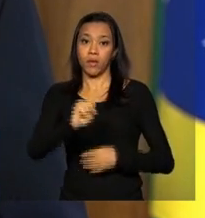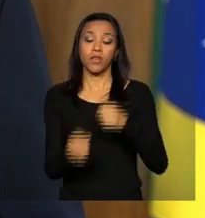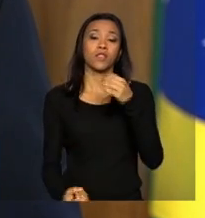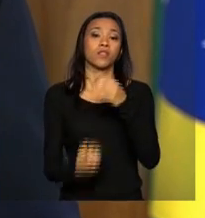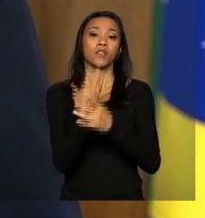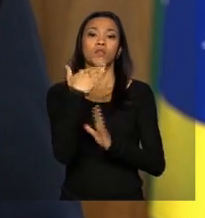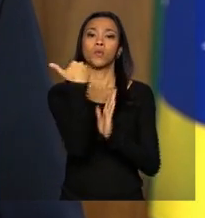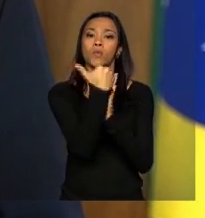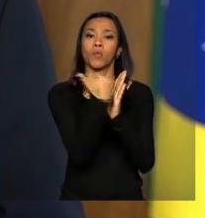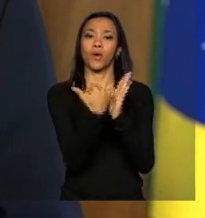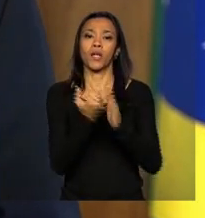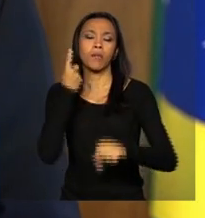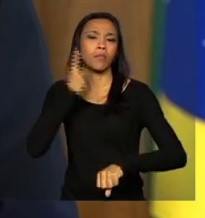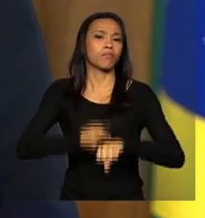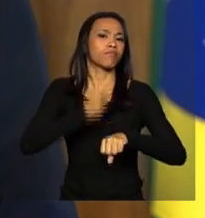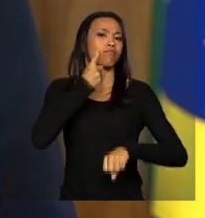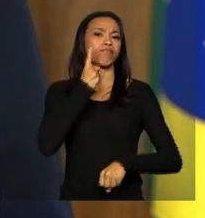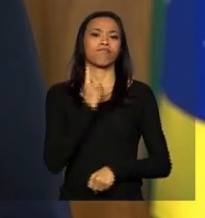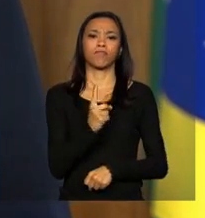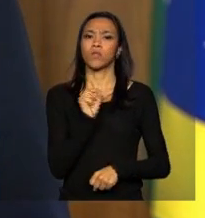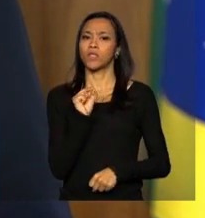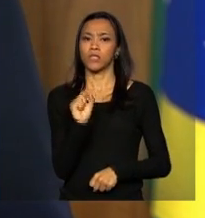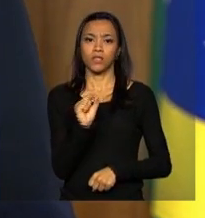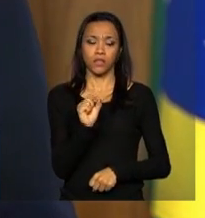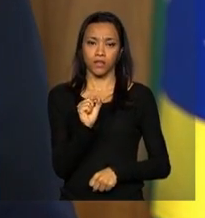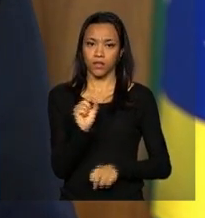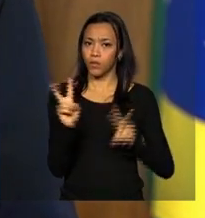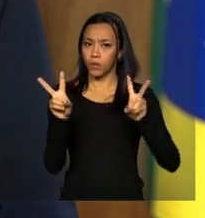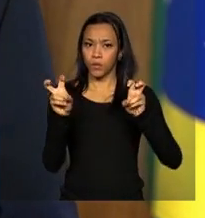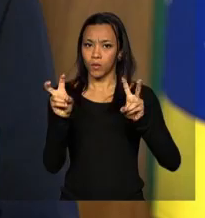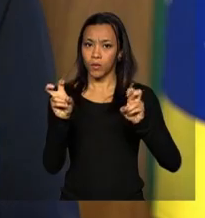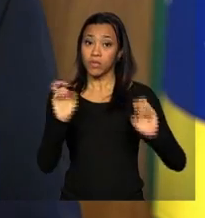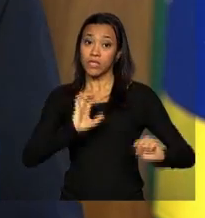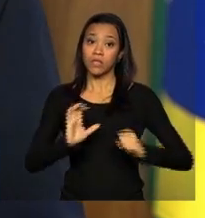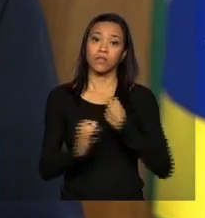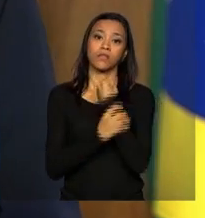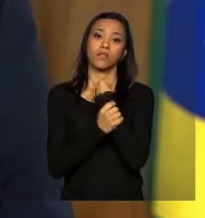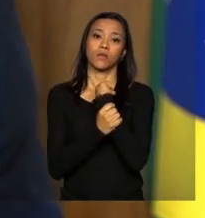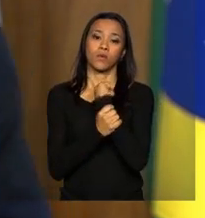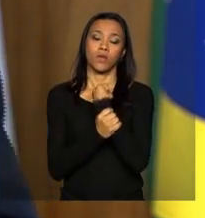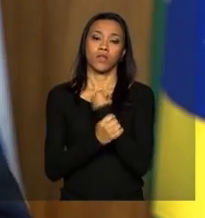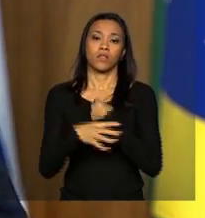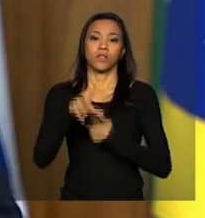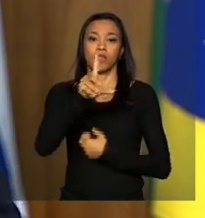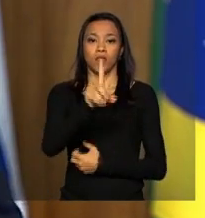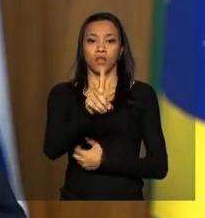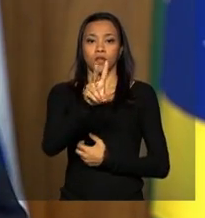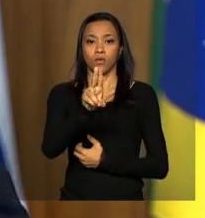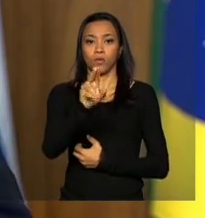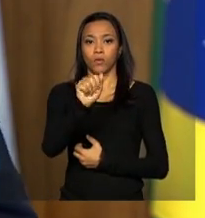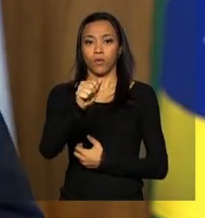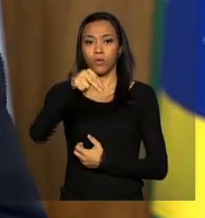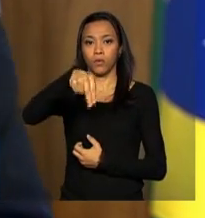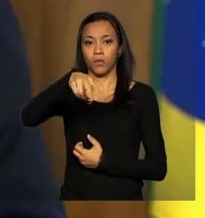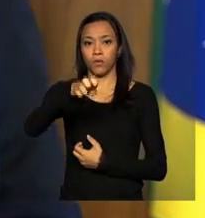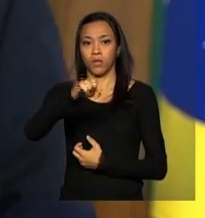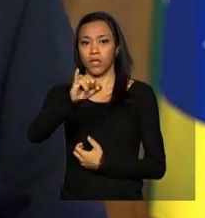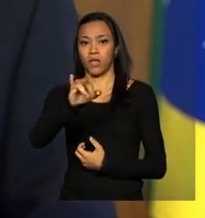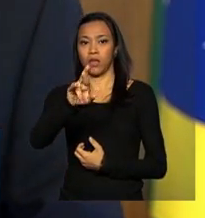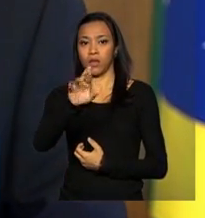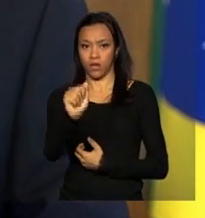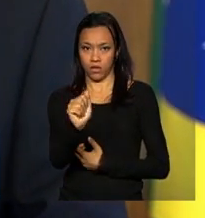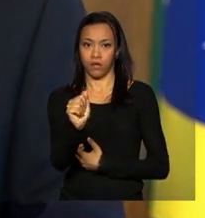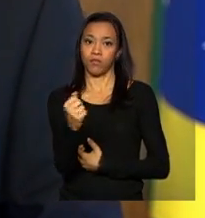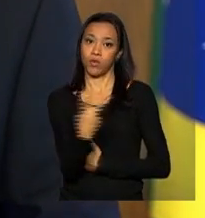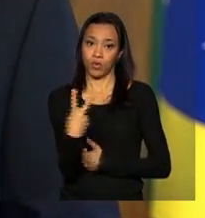programa piloto de segurança aduaneira de cadeias de fornecimento por parte de ambos os